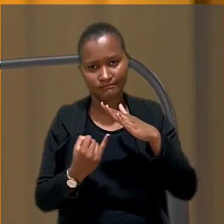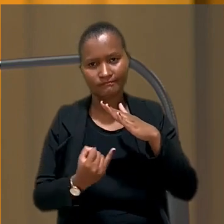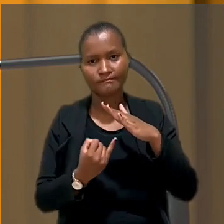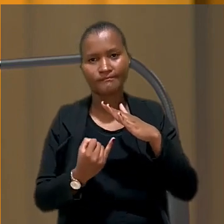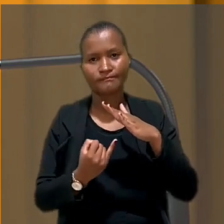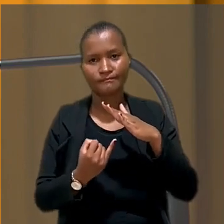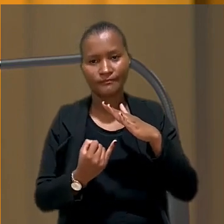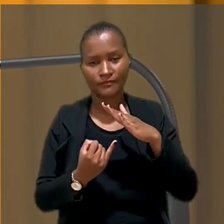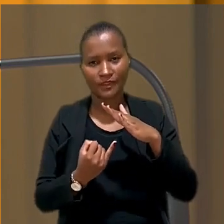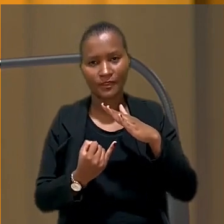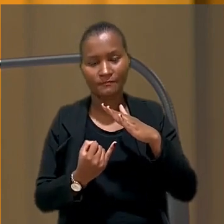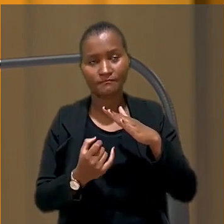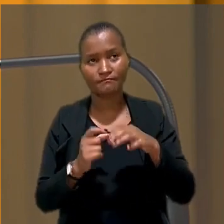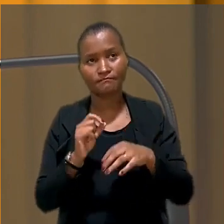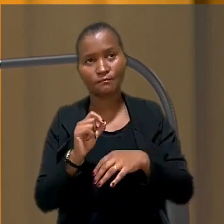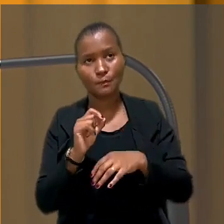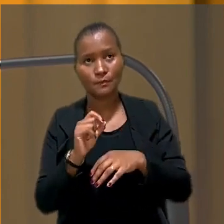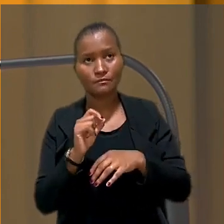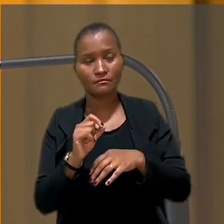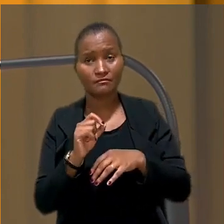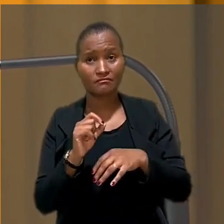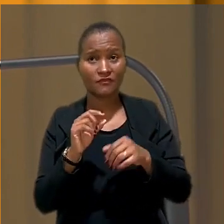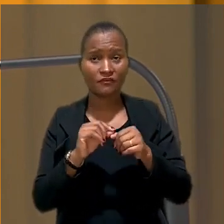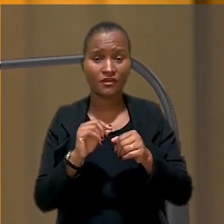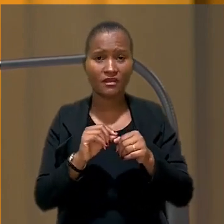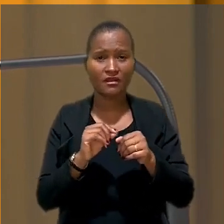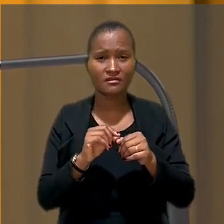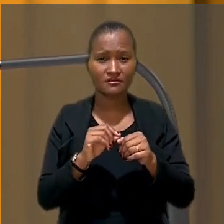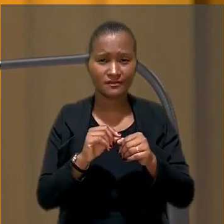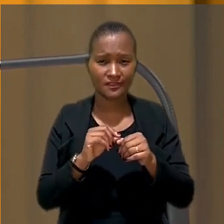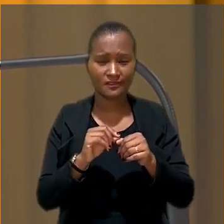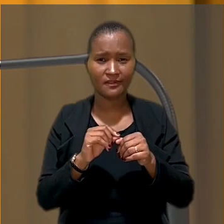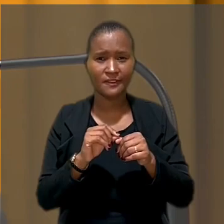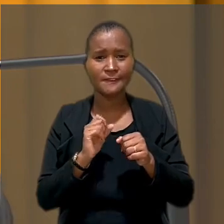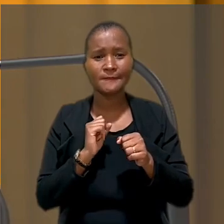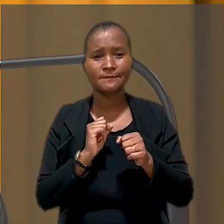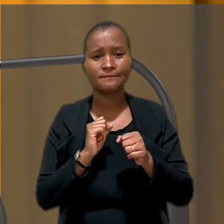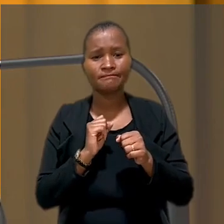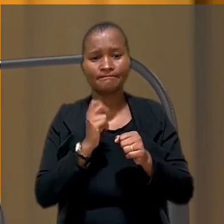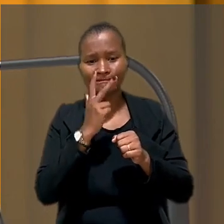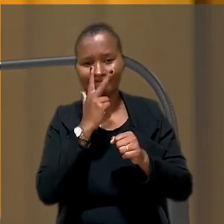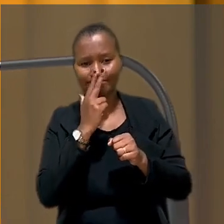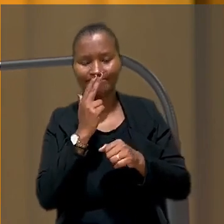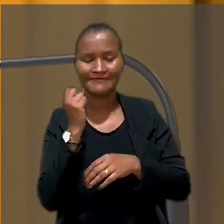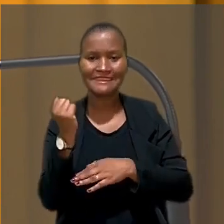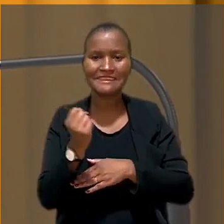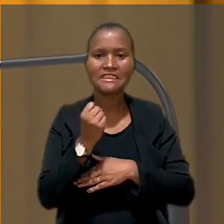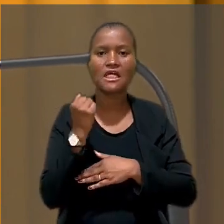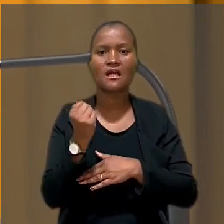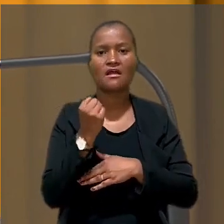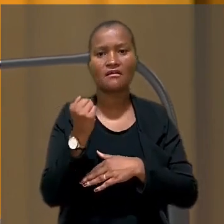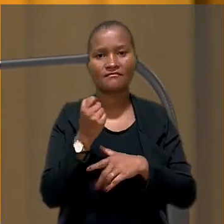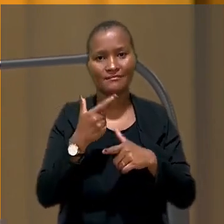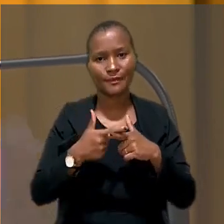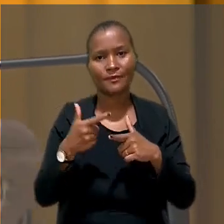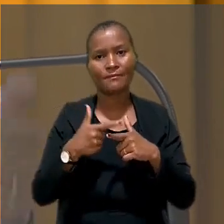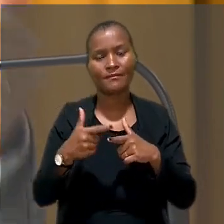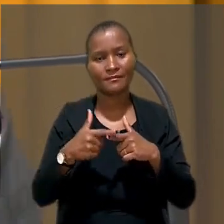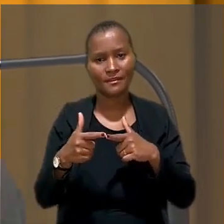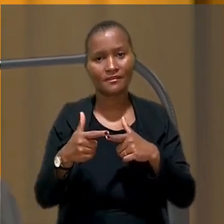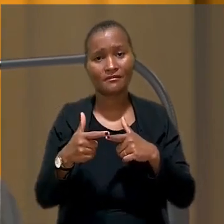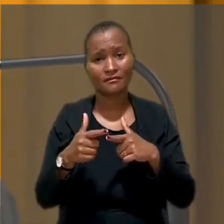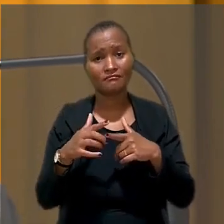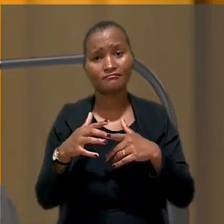informalidade, o que projeta uma situação de extrema gravidade, como